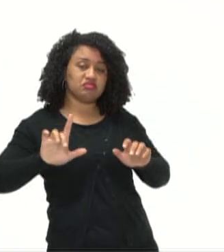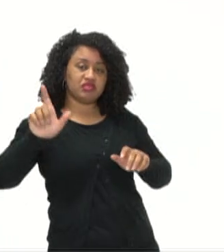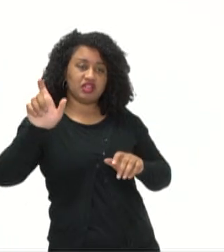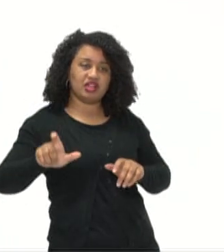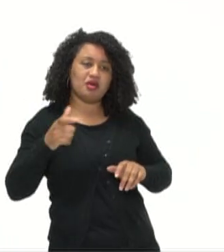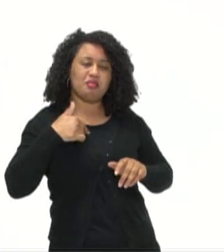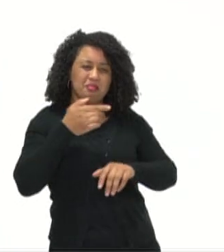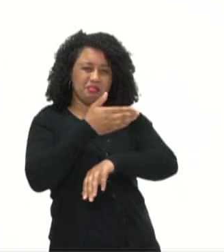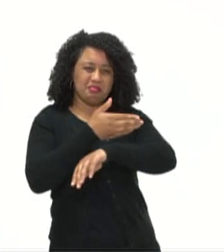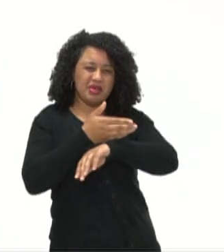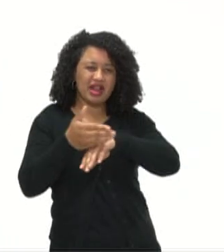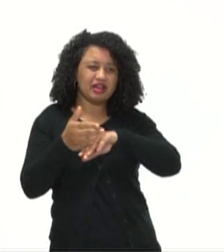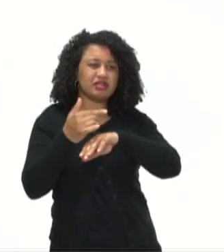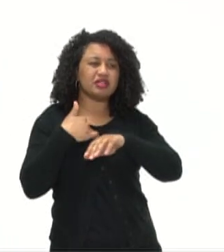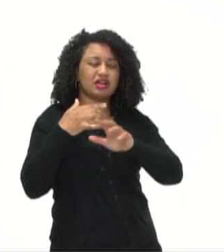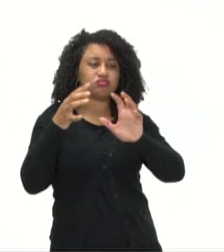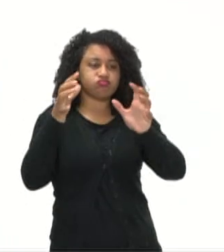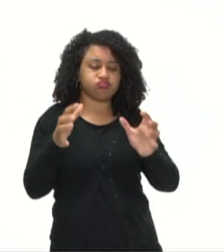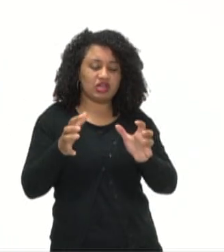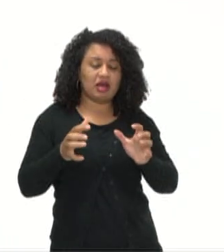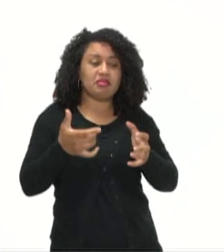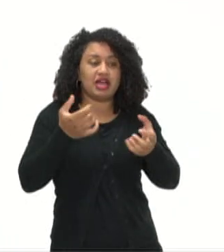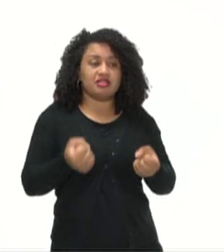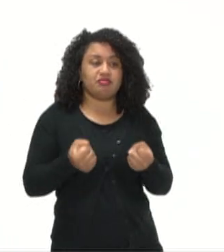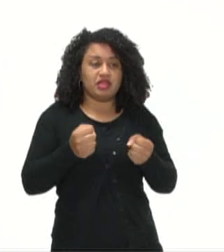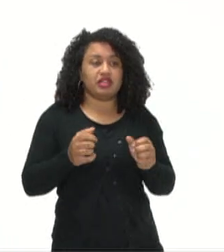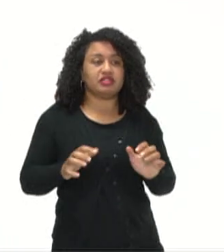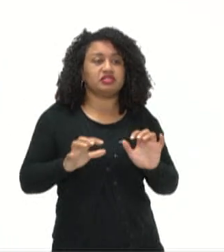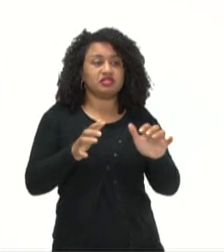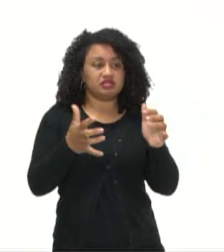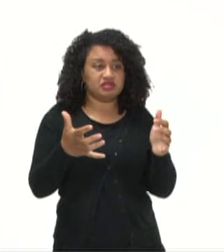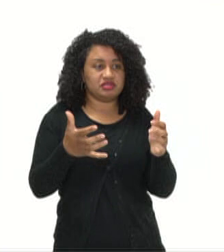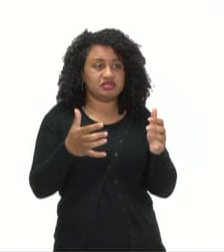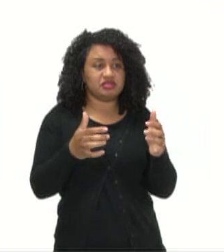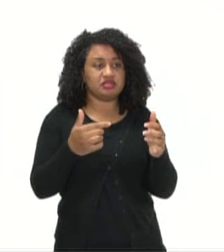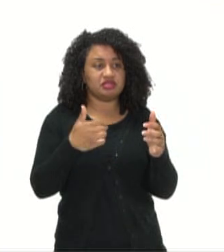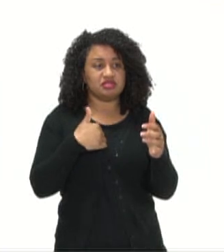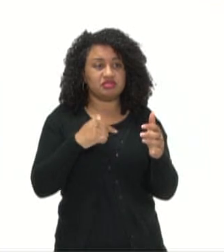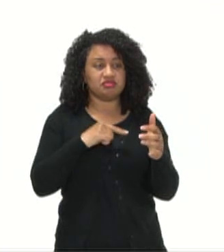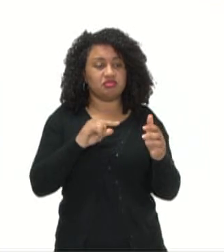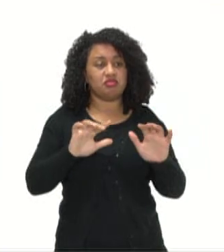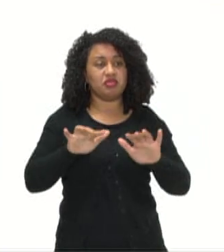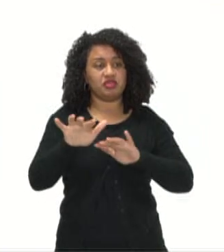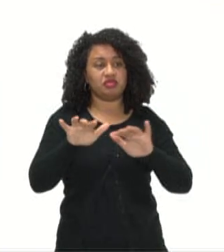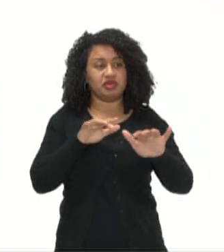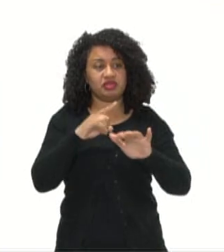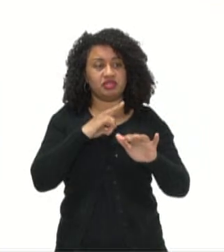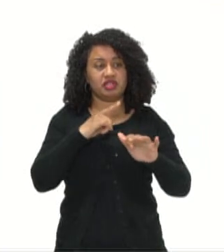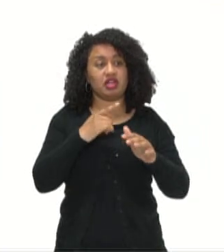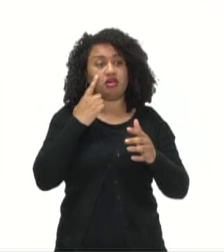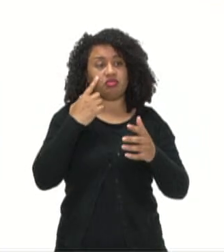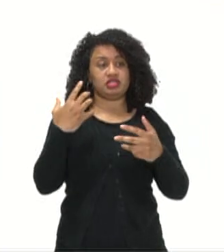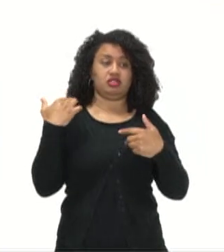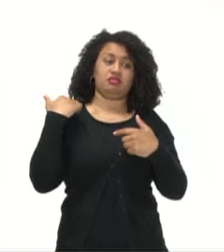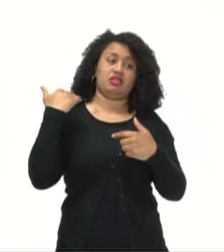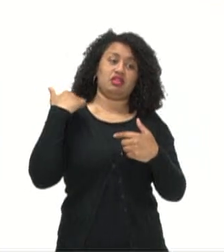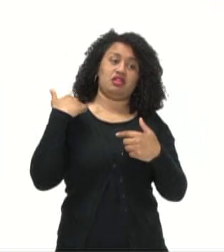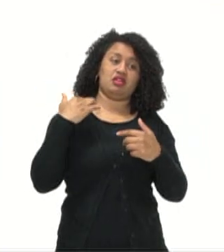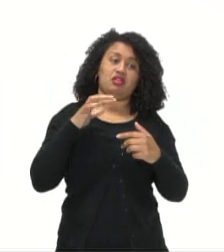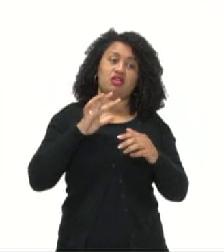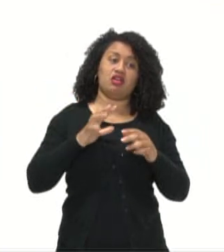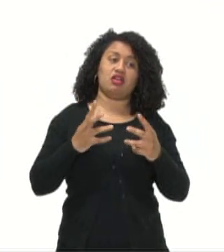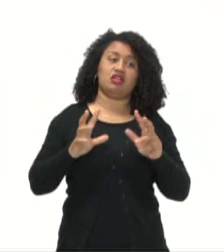Ele está com uma caixa, agora ele está aumentando o seu peso, certo? Conservação quantidade de movimento, e agora, forças